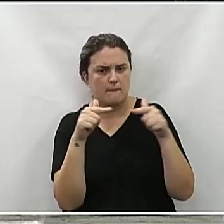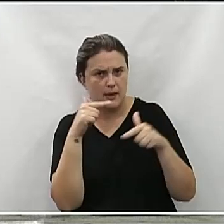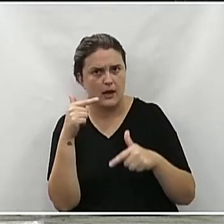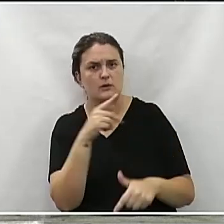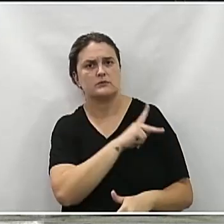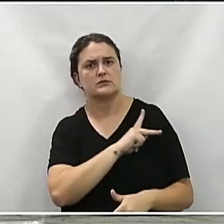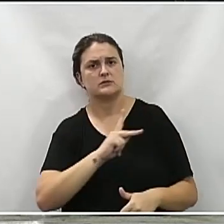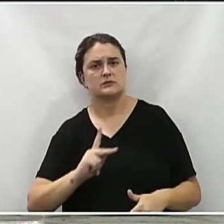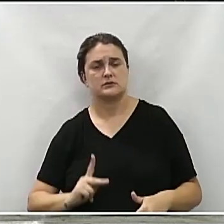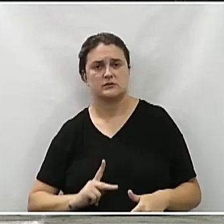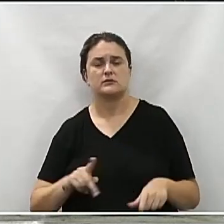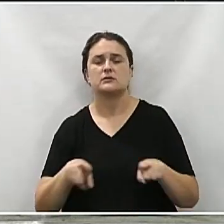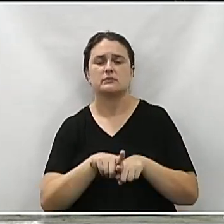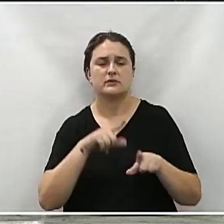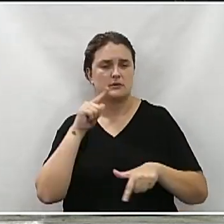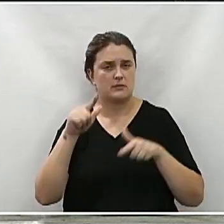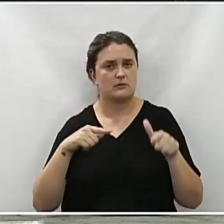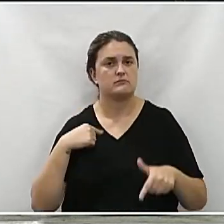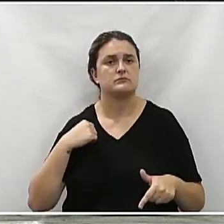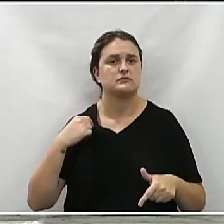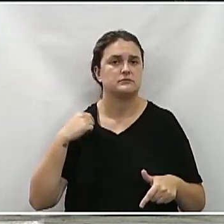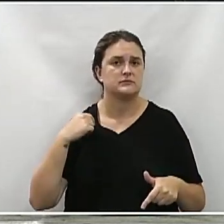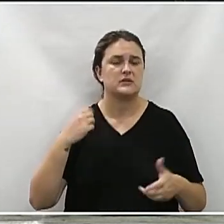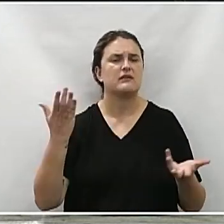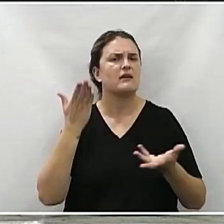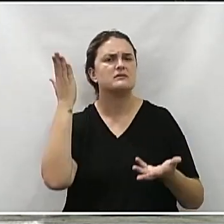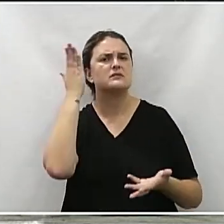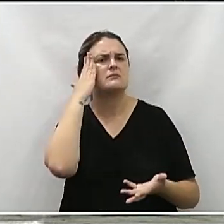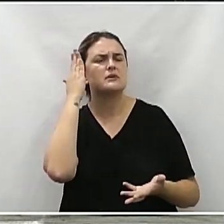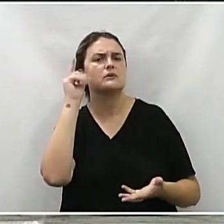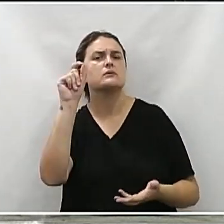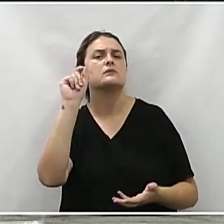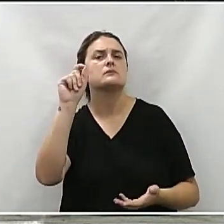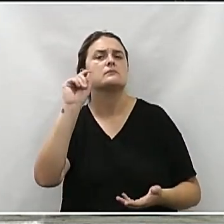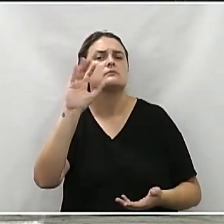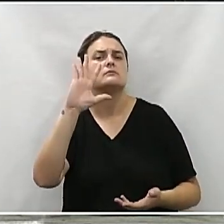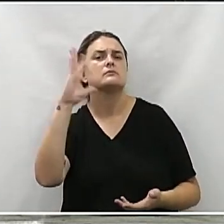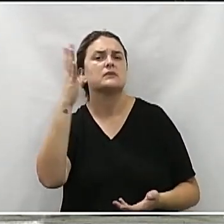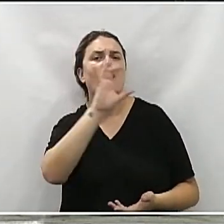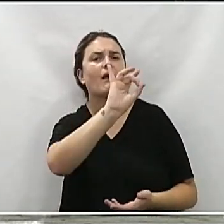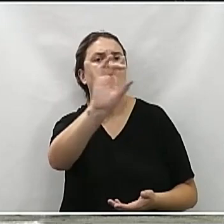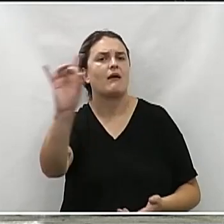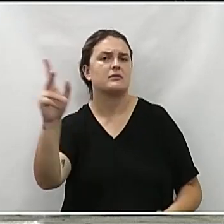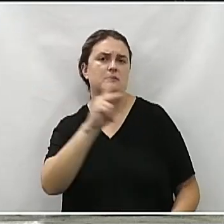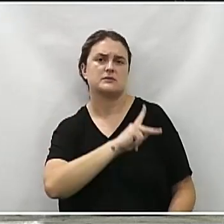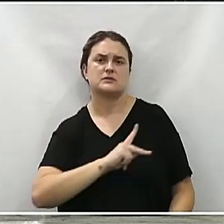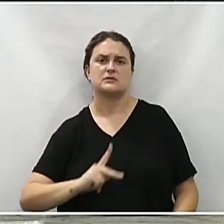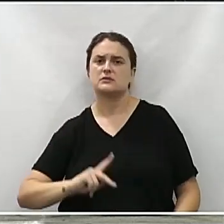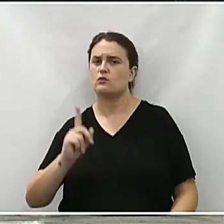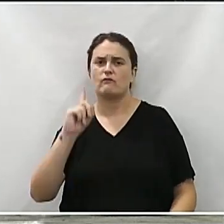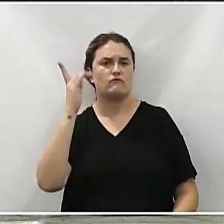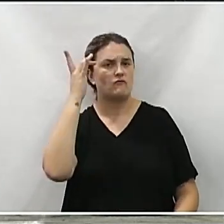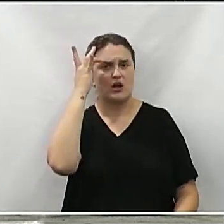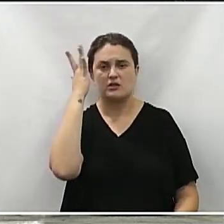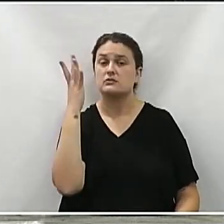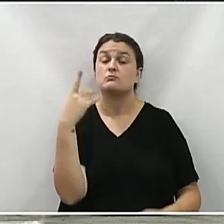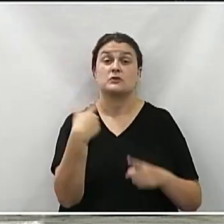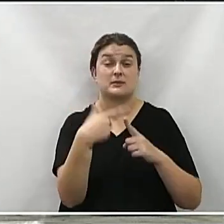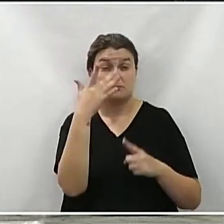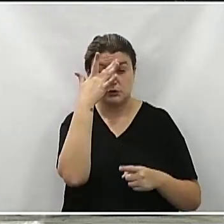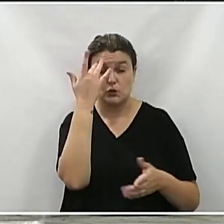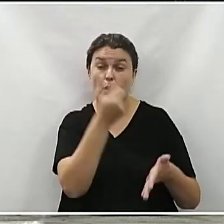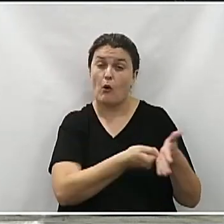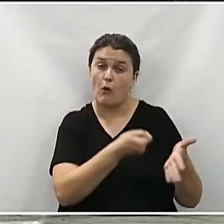presidente de trabalhar voluntariamente de saber o que se passa com cada presidente não é fácil a cobrança